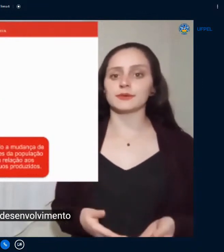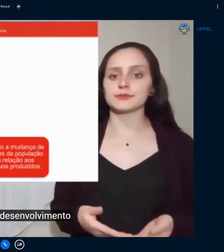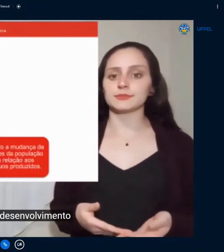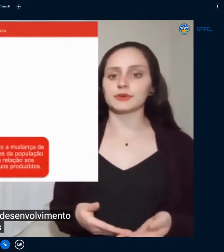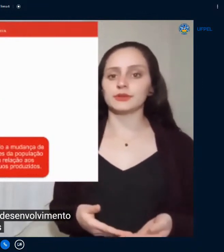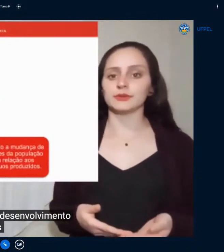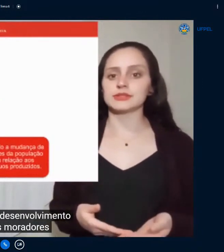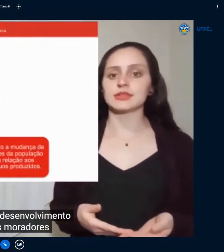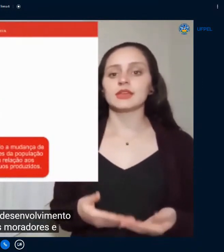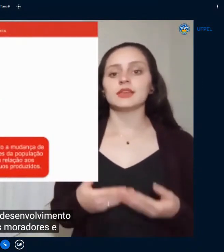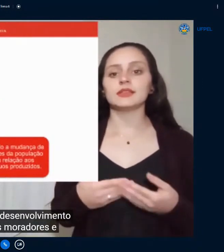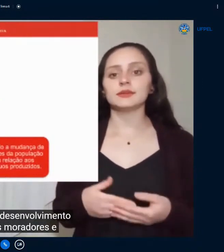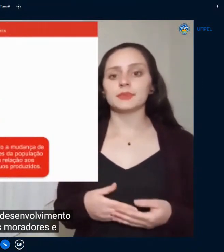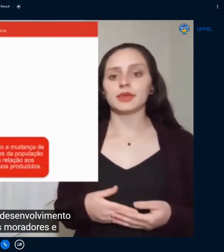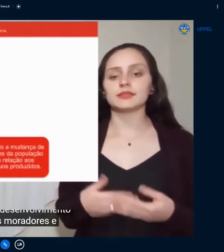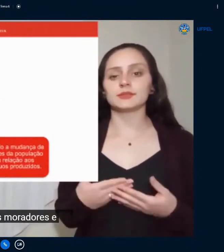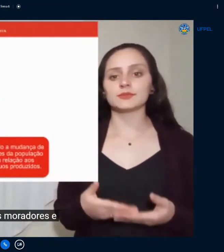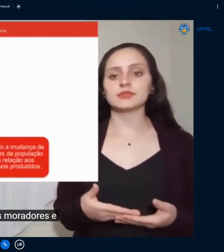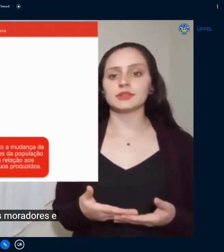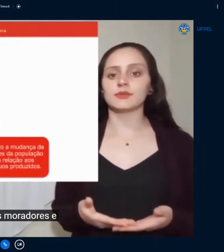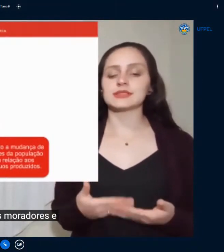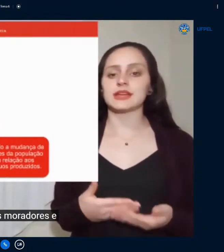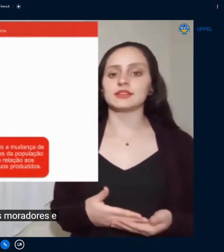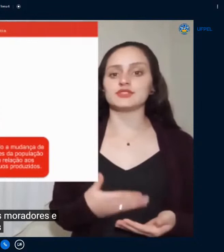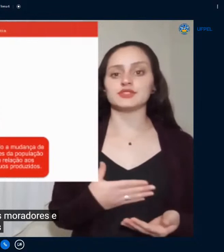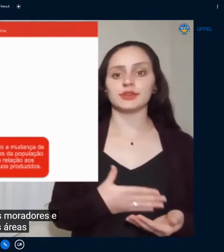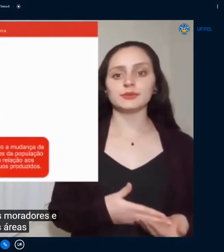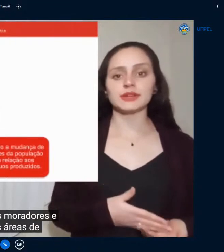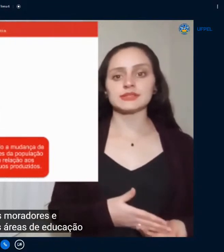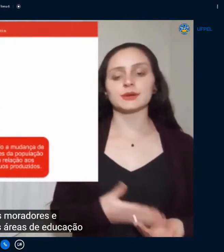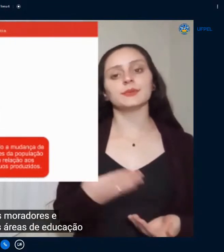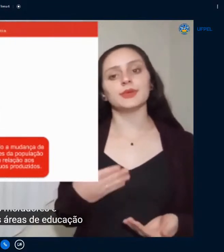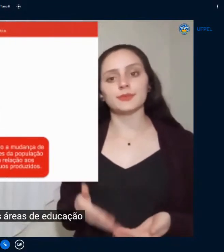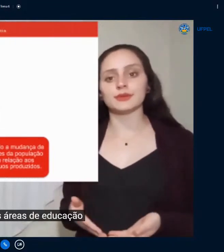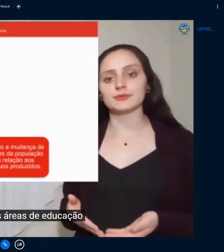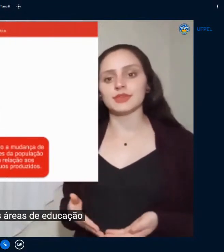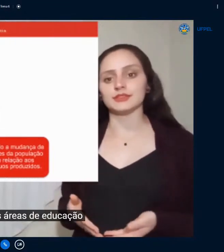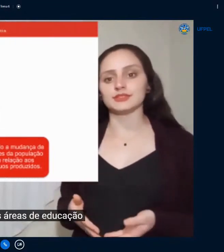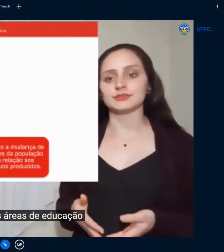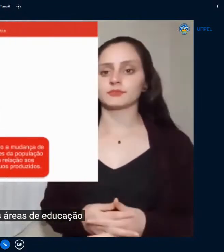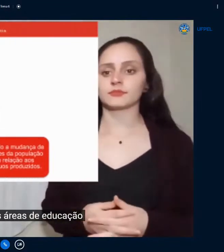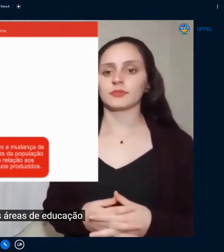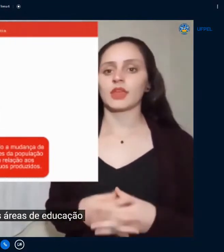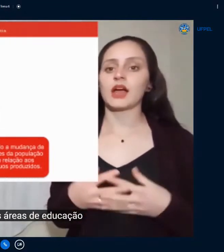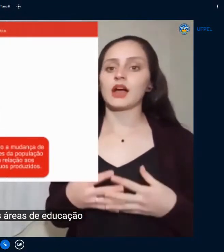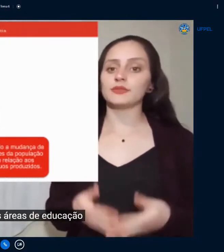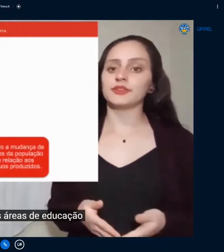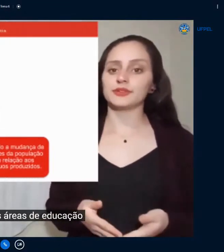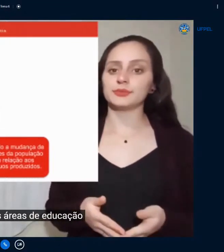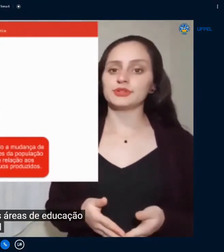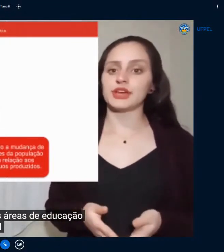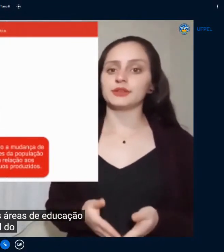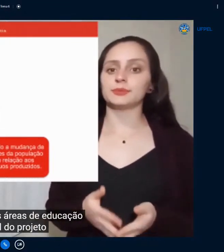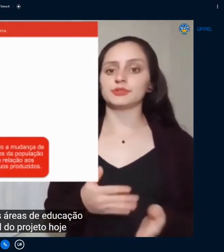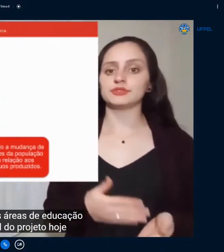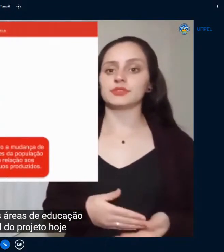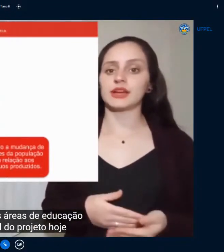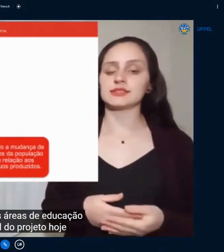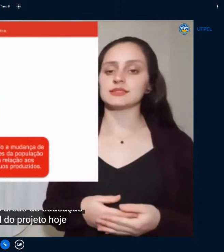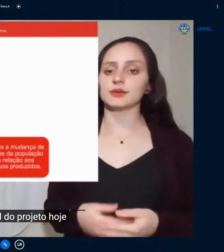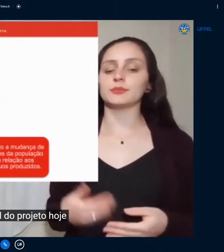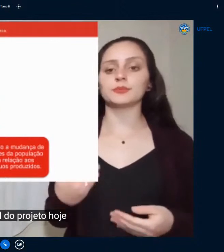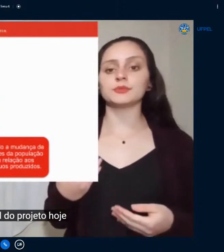e social dos moradores e também trouxe, então, as áreas de educação e meio ambiente. Ao final do projeto,